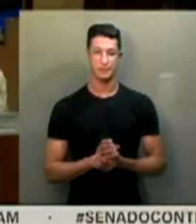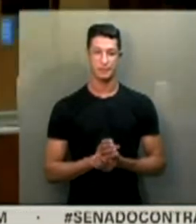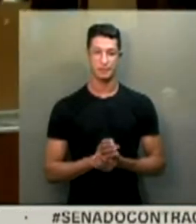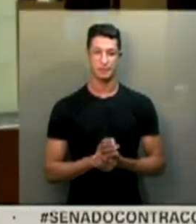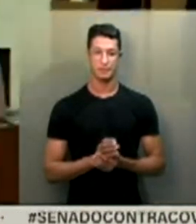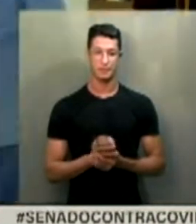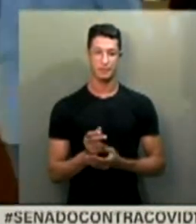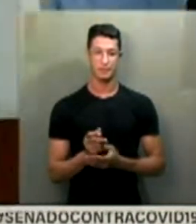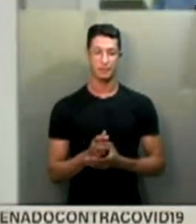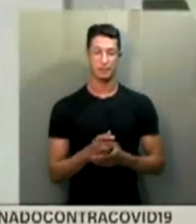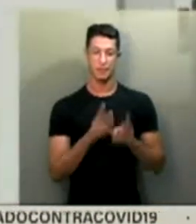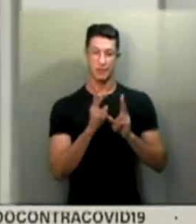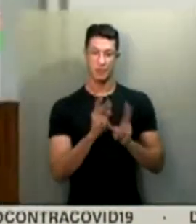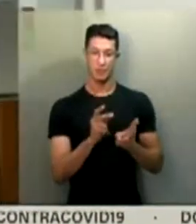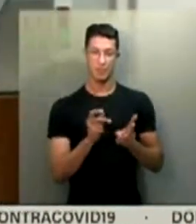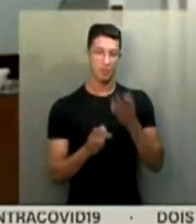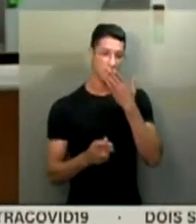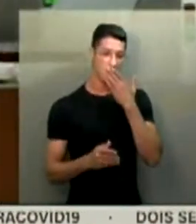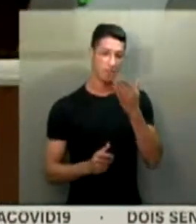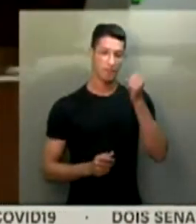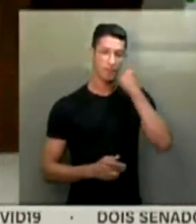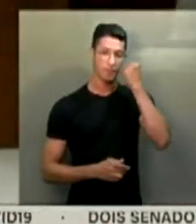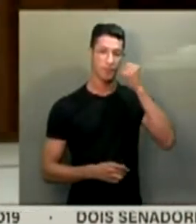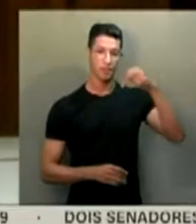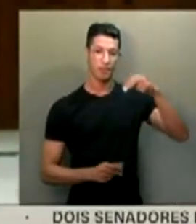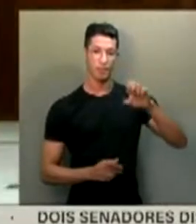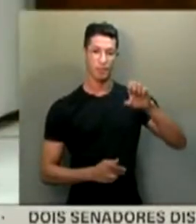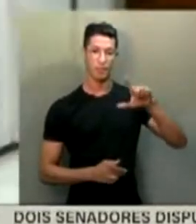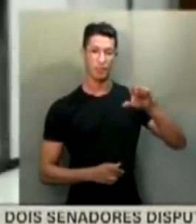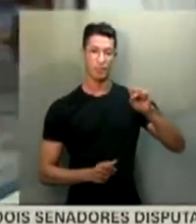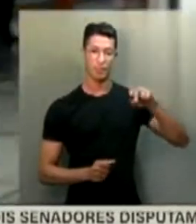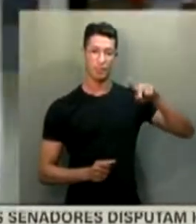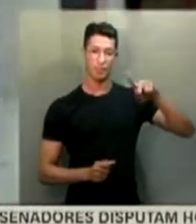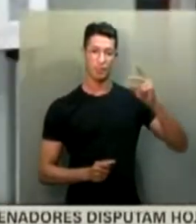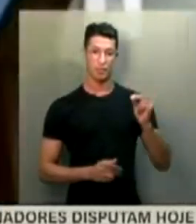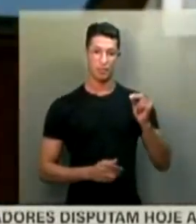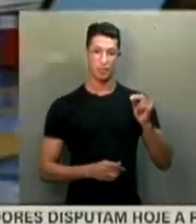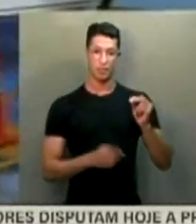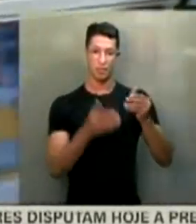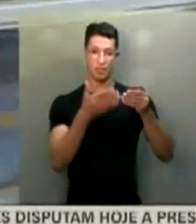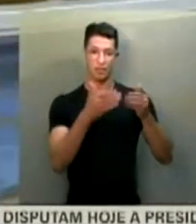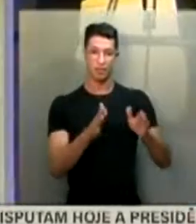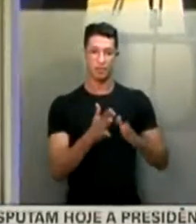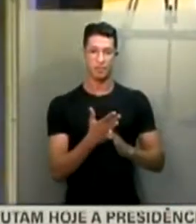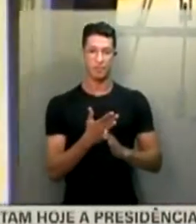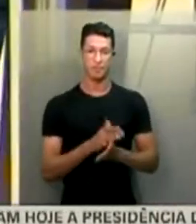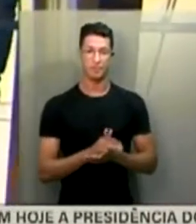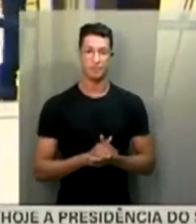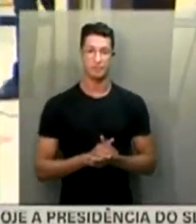Mesmo a urna lacrada, solicito ao senador Nelsinho que abra a urna.